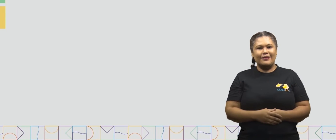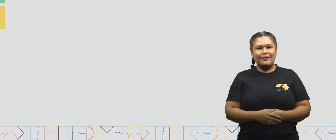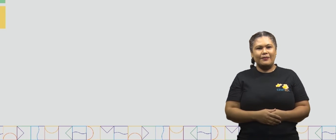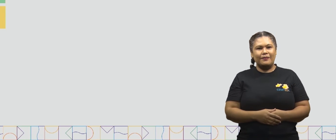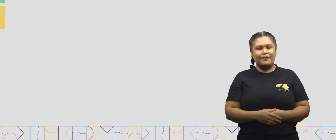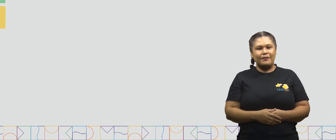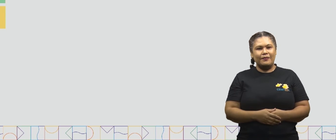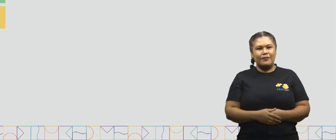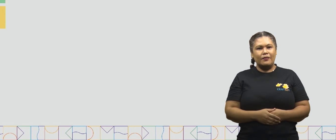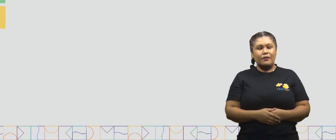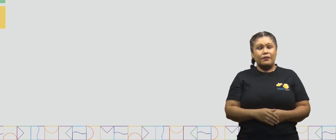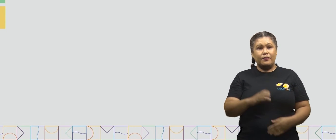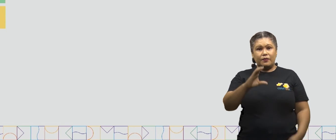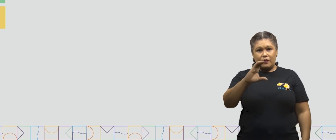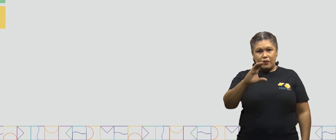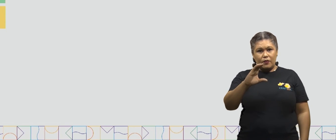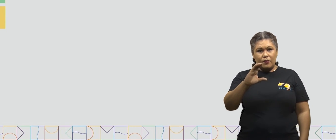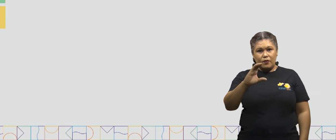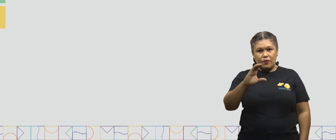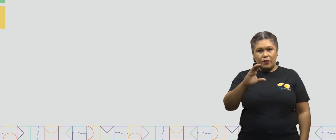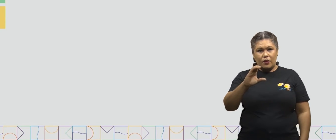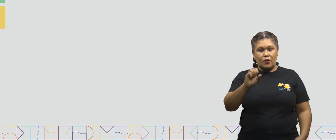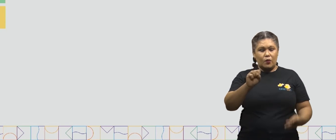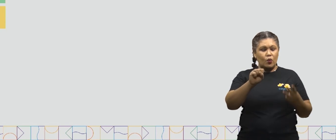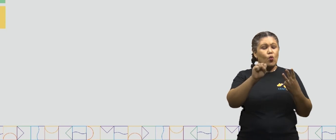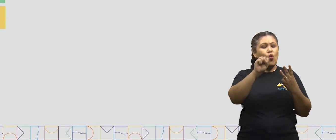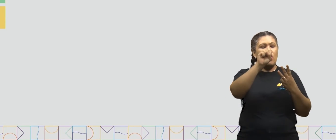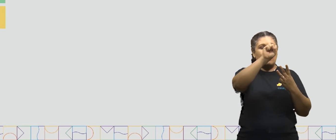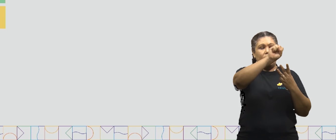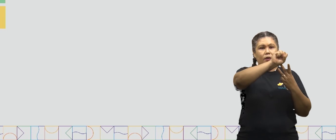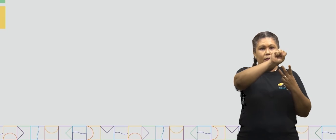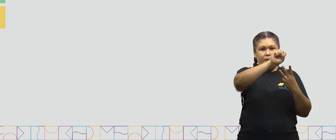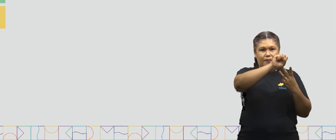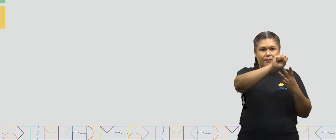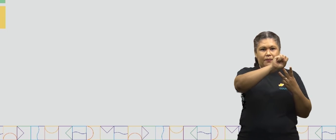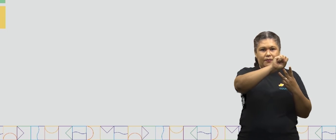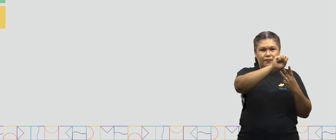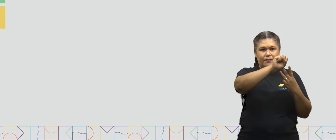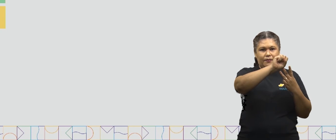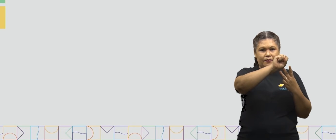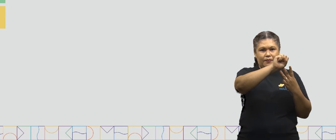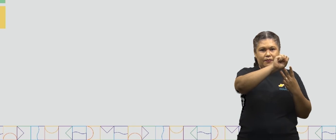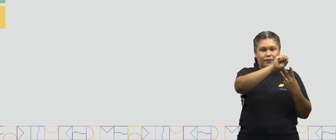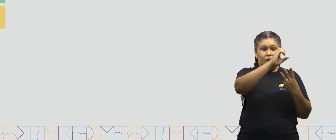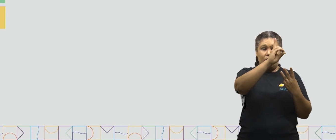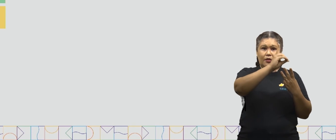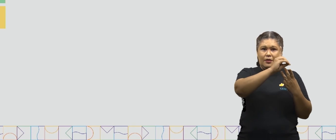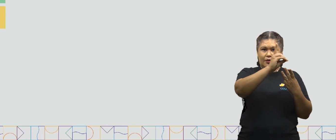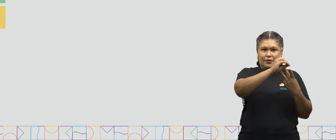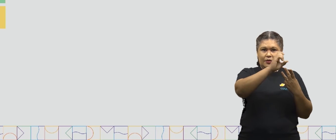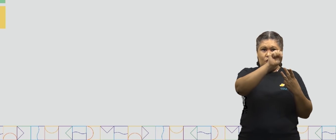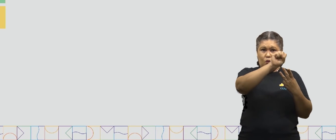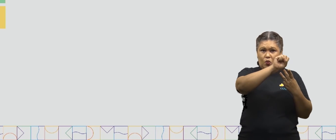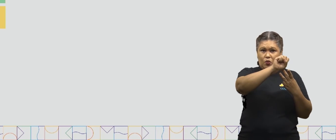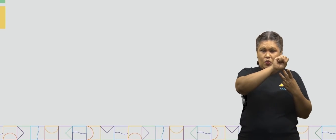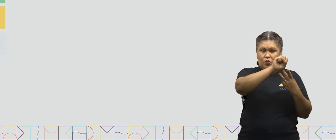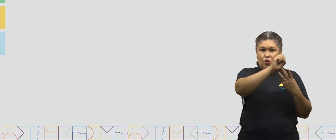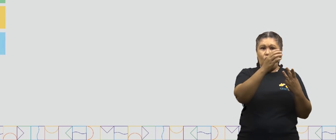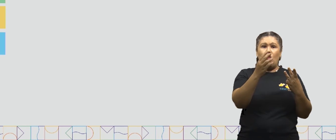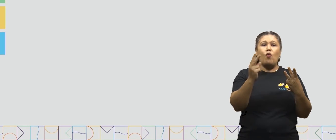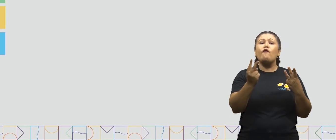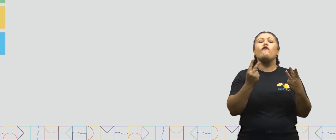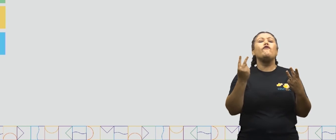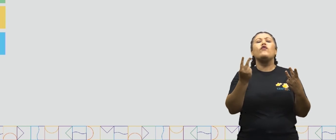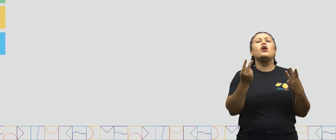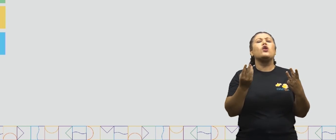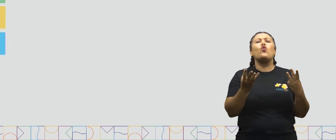700. E na letra C, nós temos o 8 e ele está posicionado na